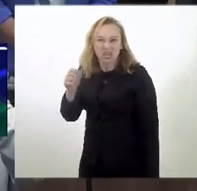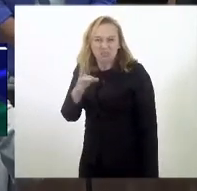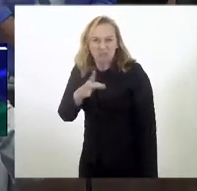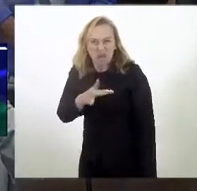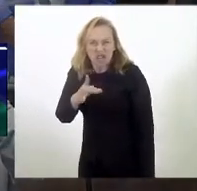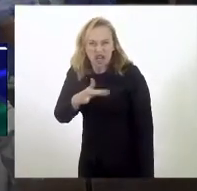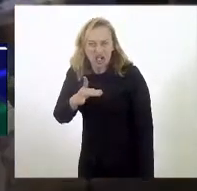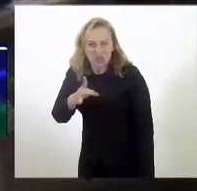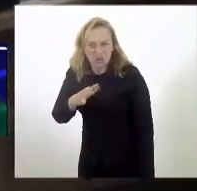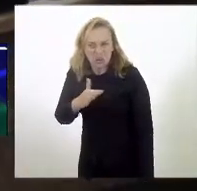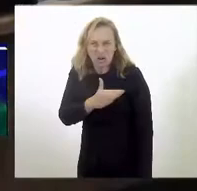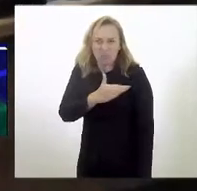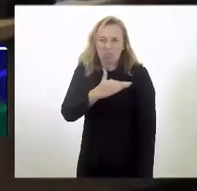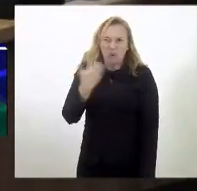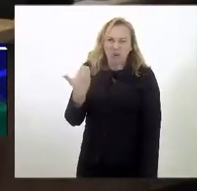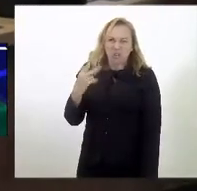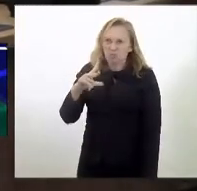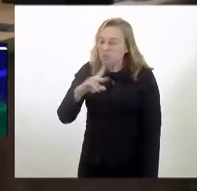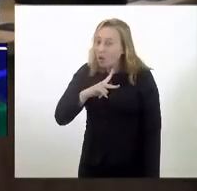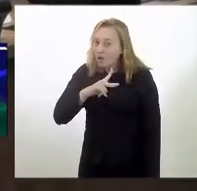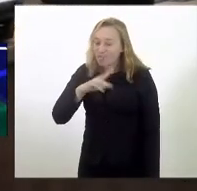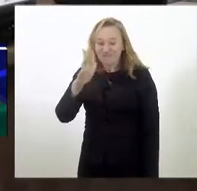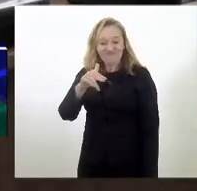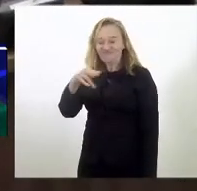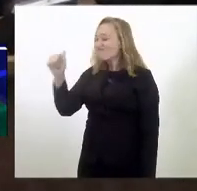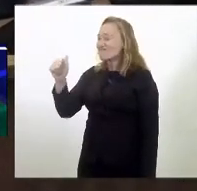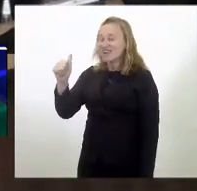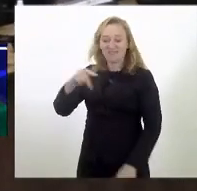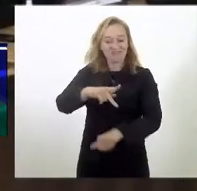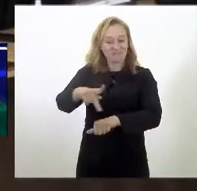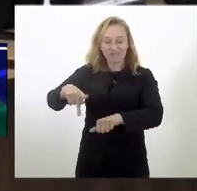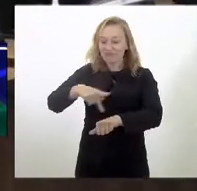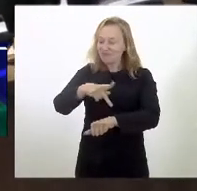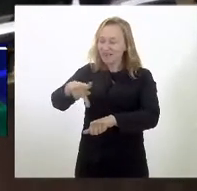te adora a própria morte.